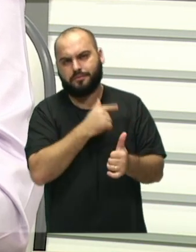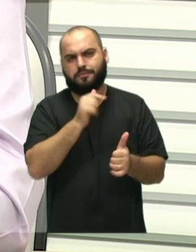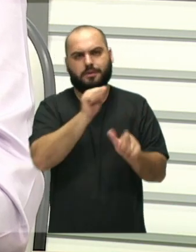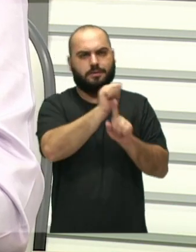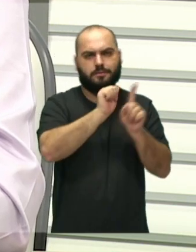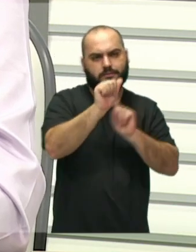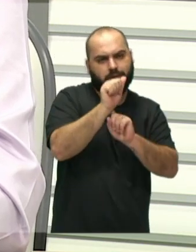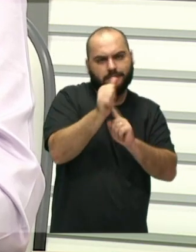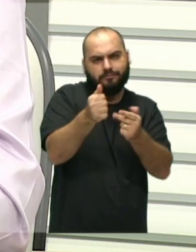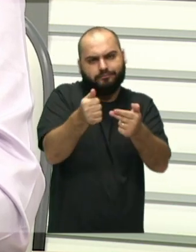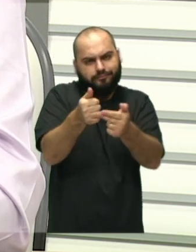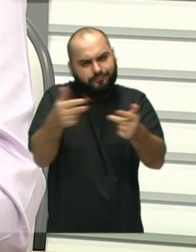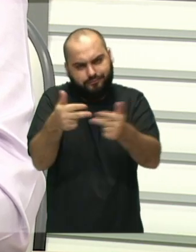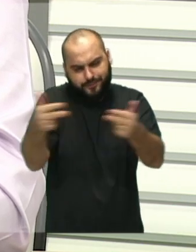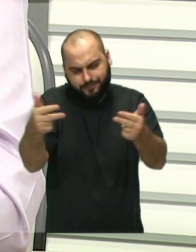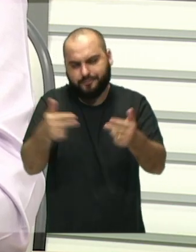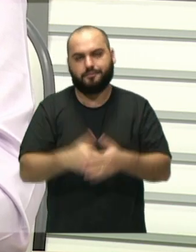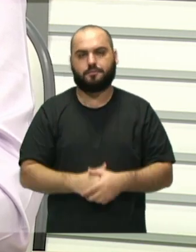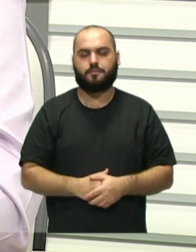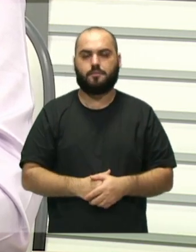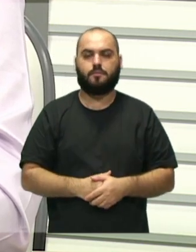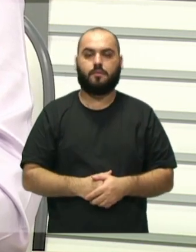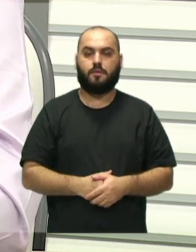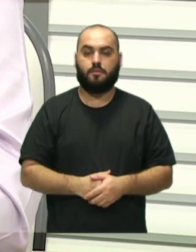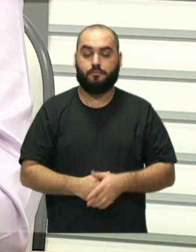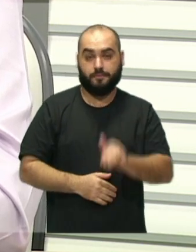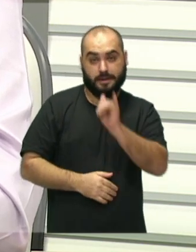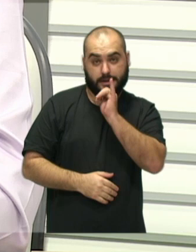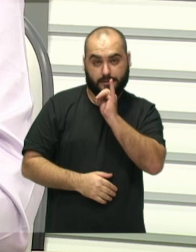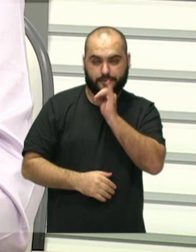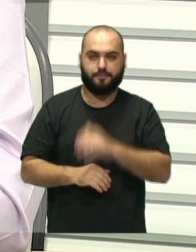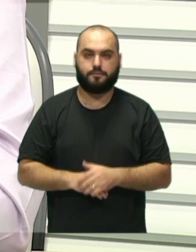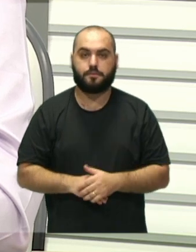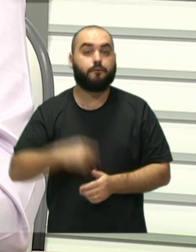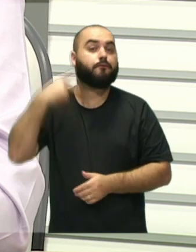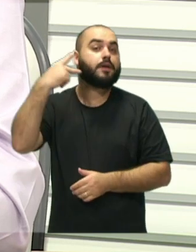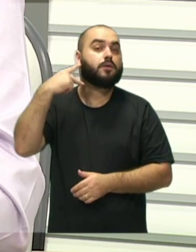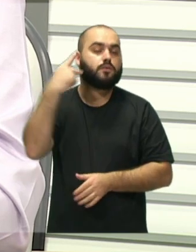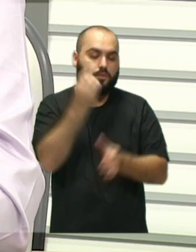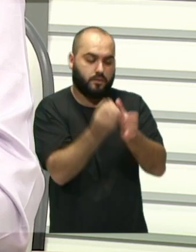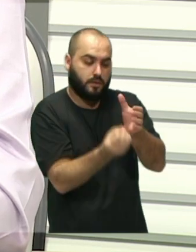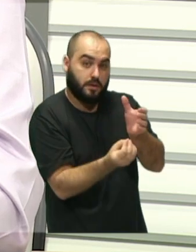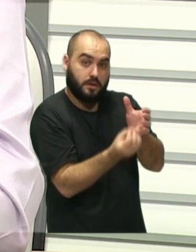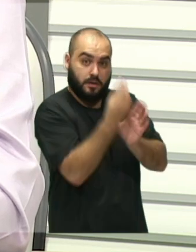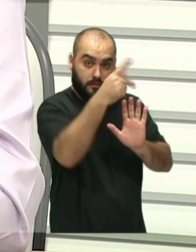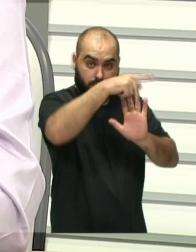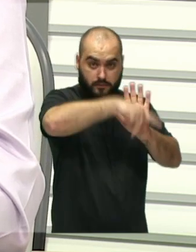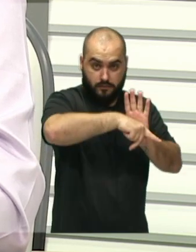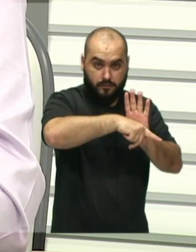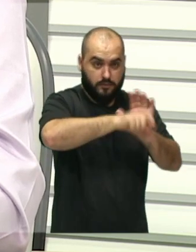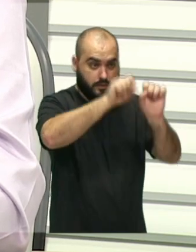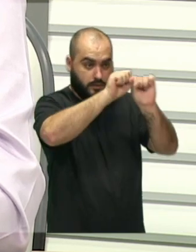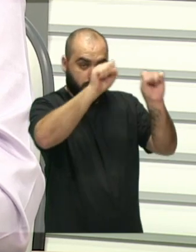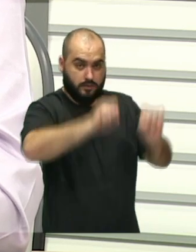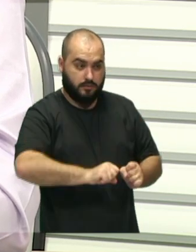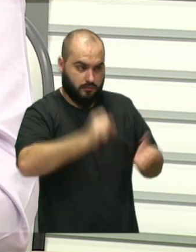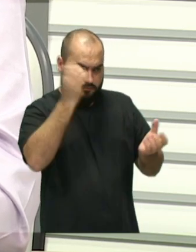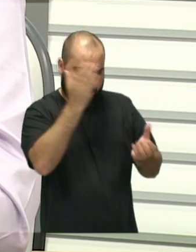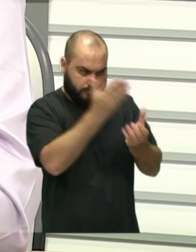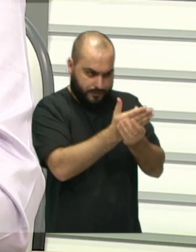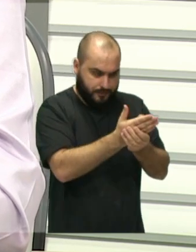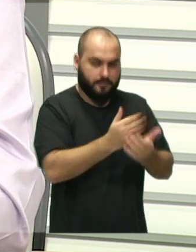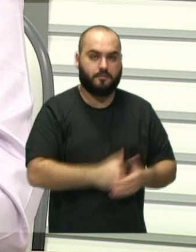assistência é o projeto do vereador quando ele ele protocolo no sistema esse projeto é